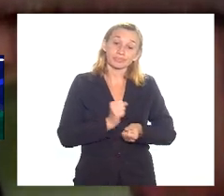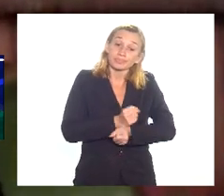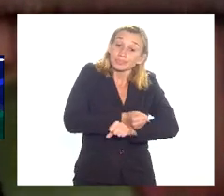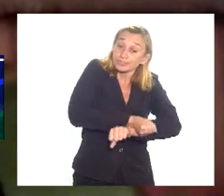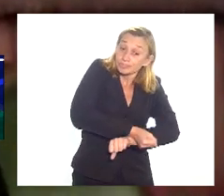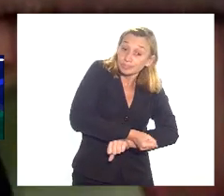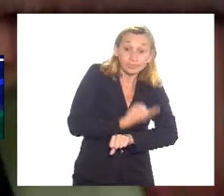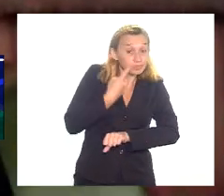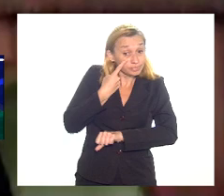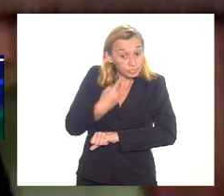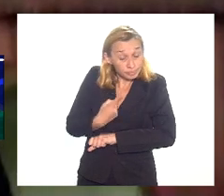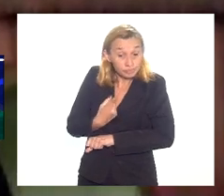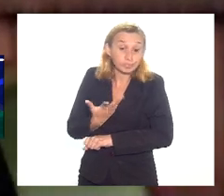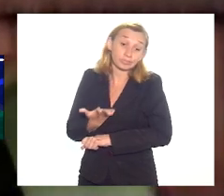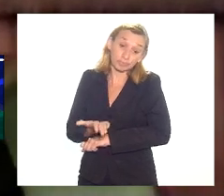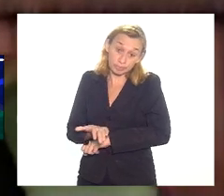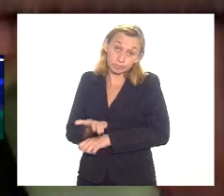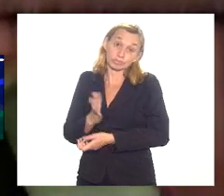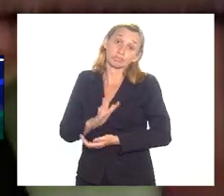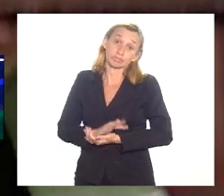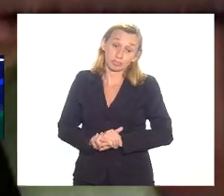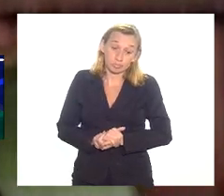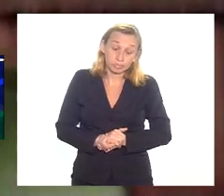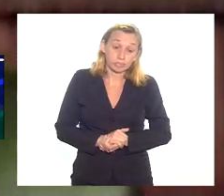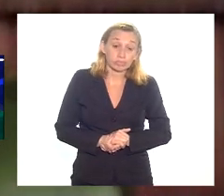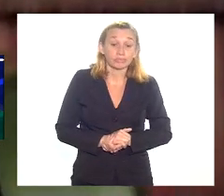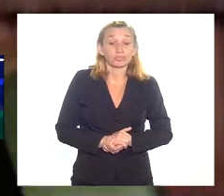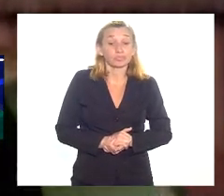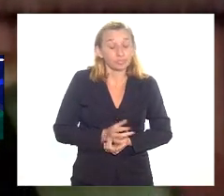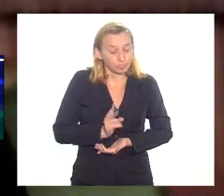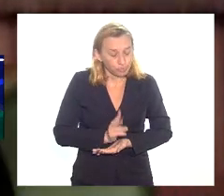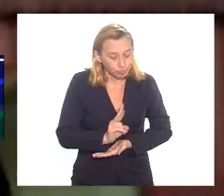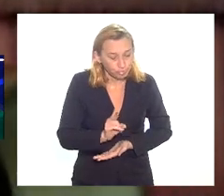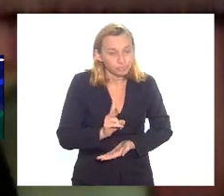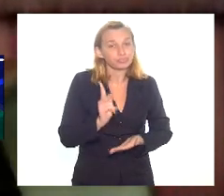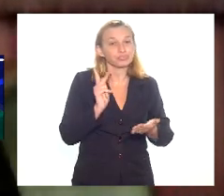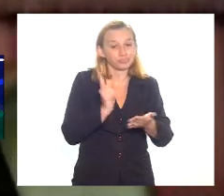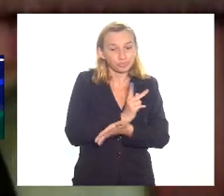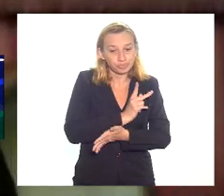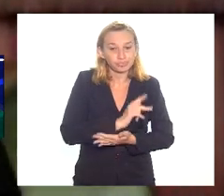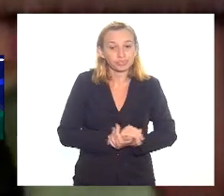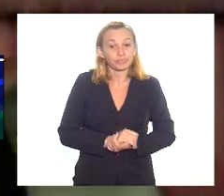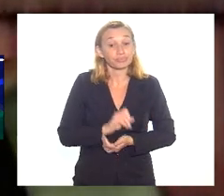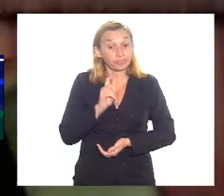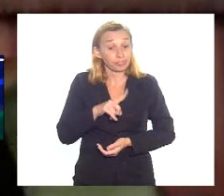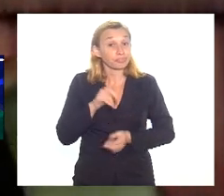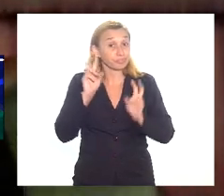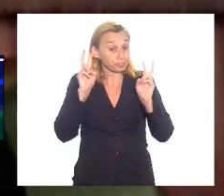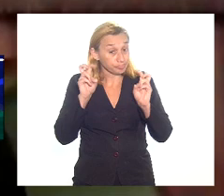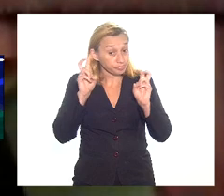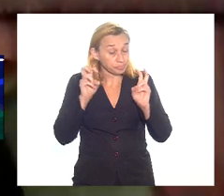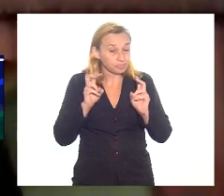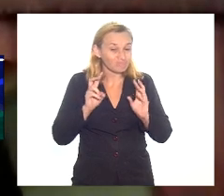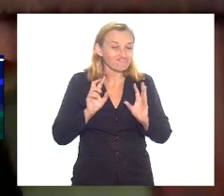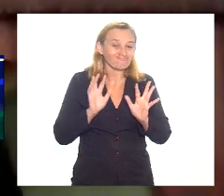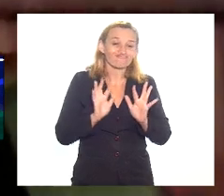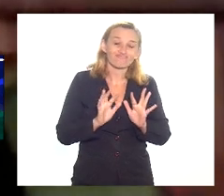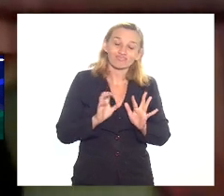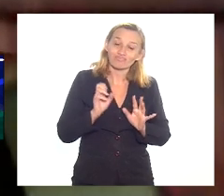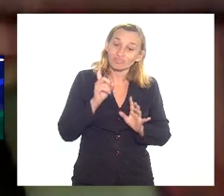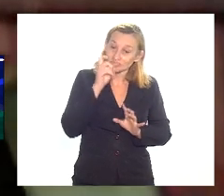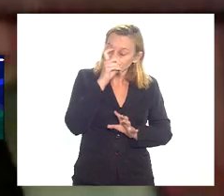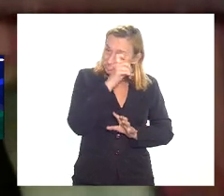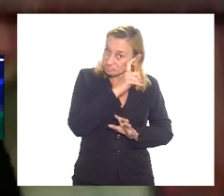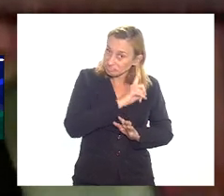A gente viu que isso ainda continua acontecendo, é uma questão muito delicada, é um